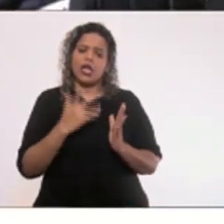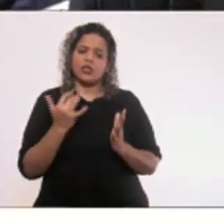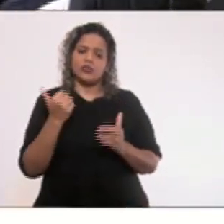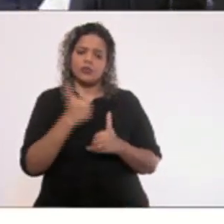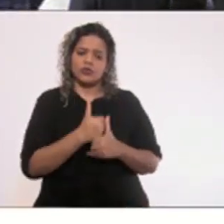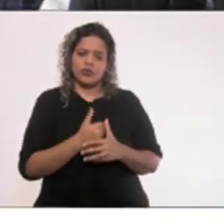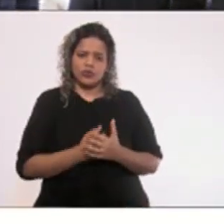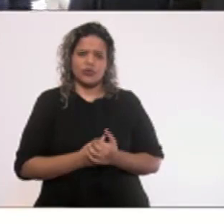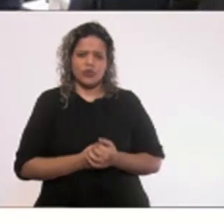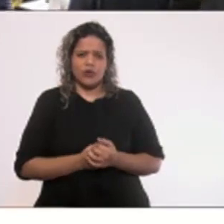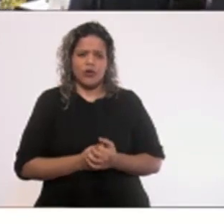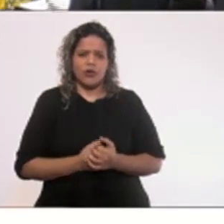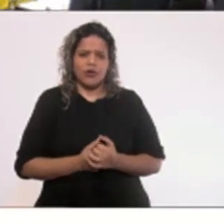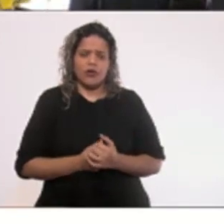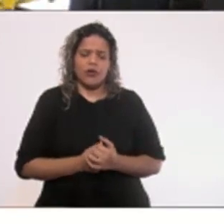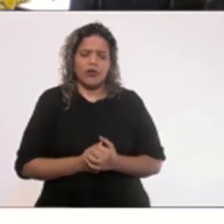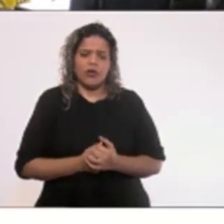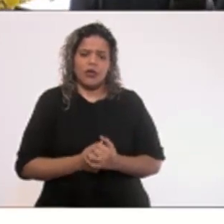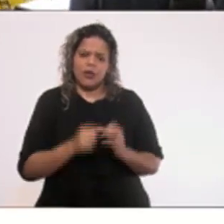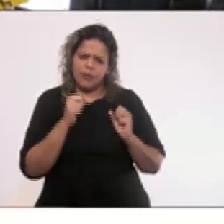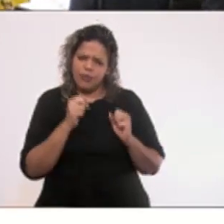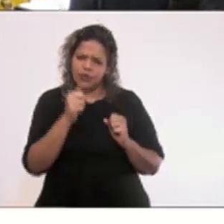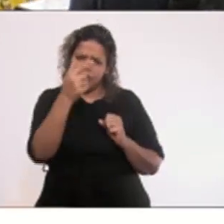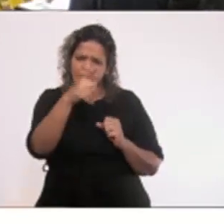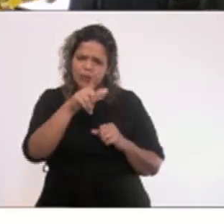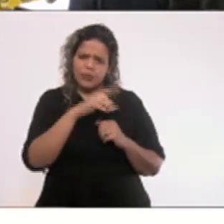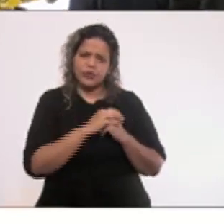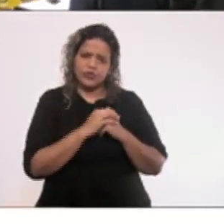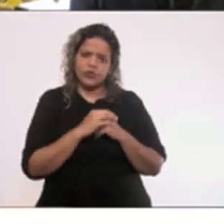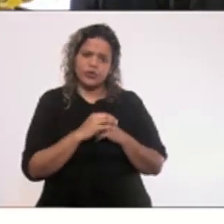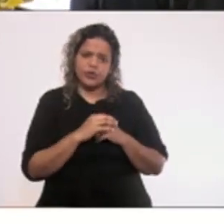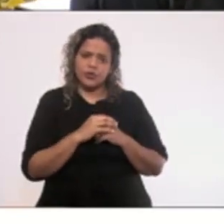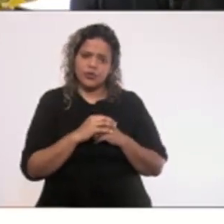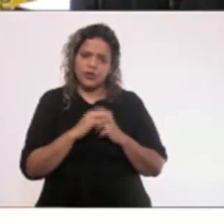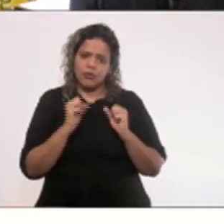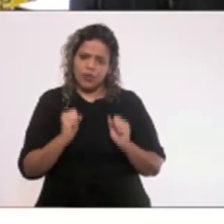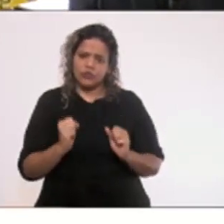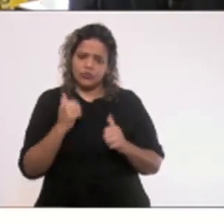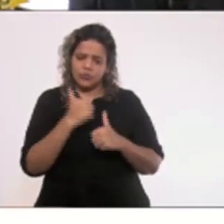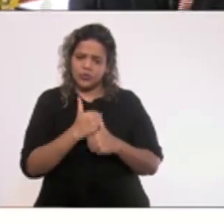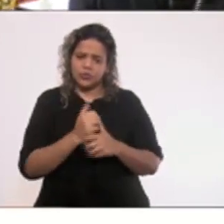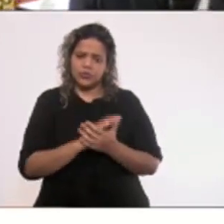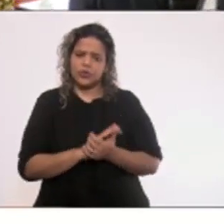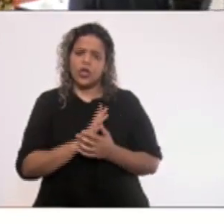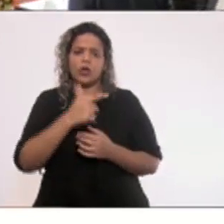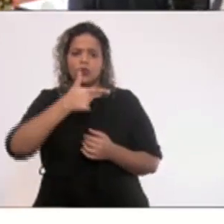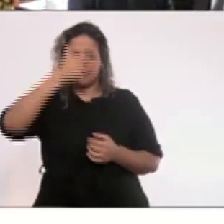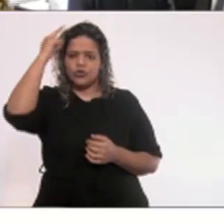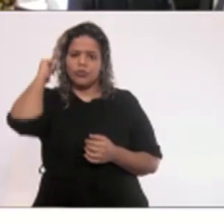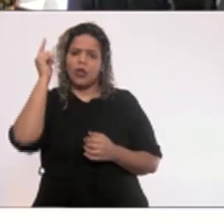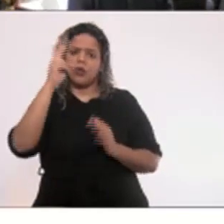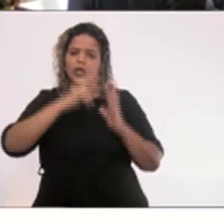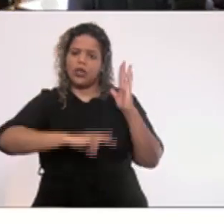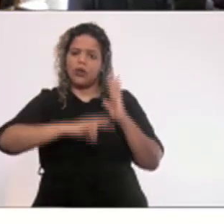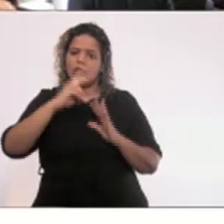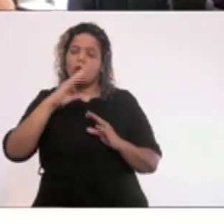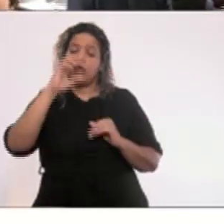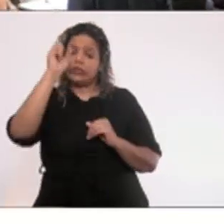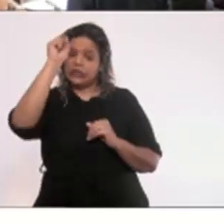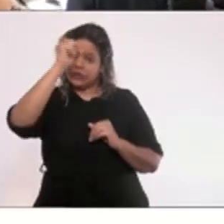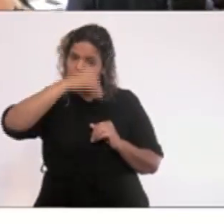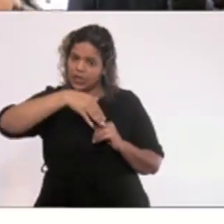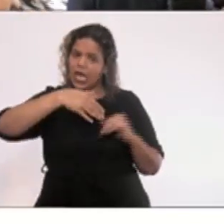Não, eu vi, é porque o deputado então, Márcio Pacheco leu. Ele pode repetir de novo ali o coisa. O substitutivo. O deputado Luiz Paulo não leu. Aí votando sim,